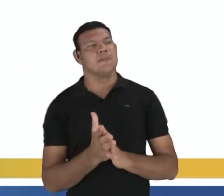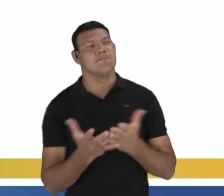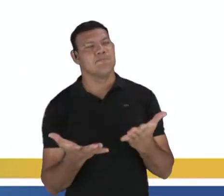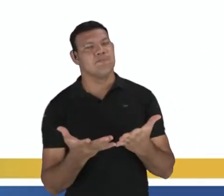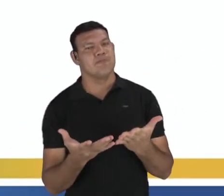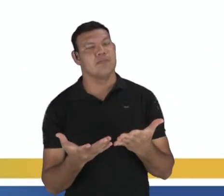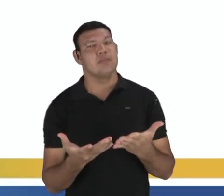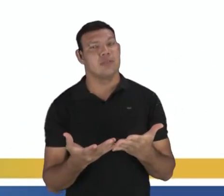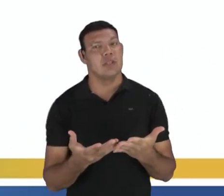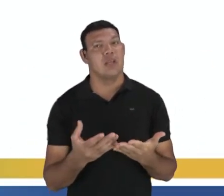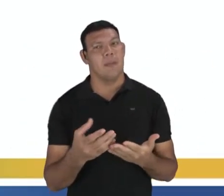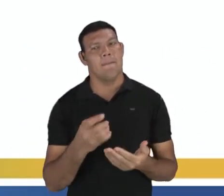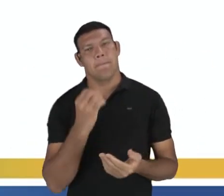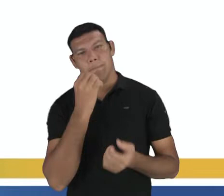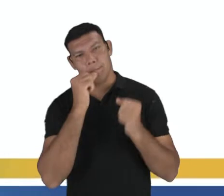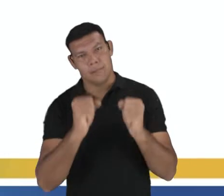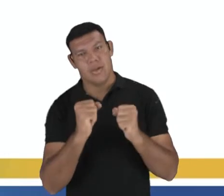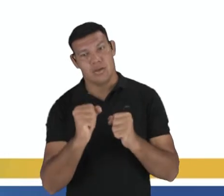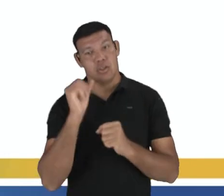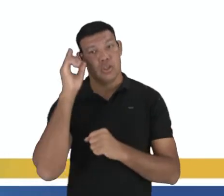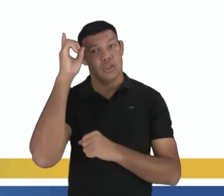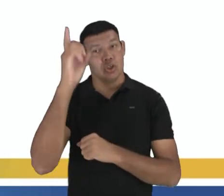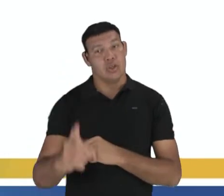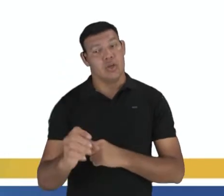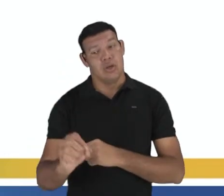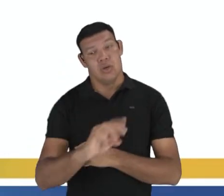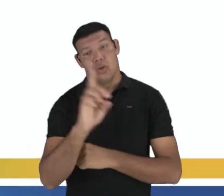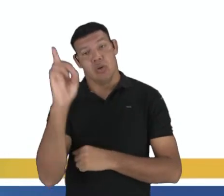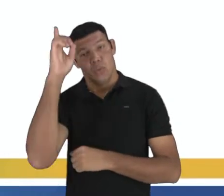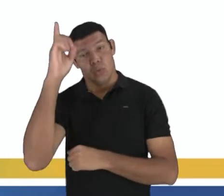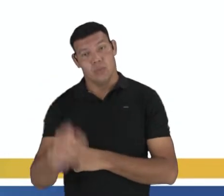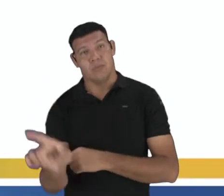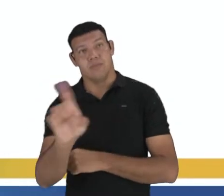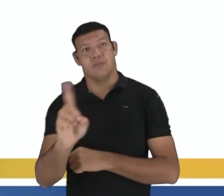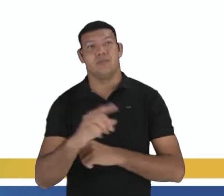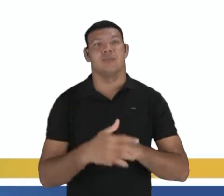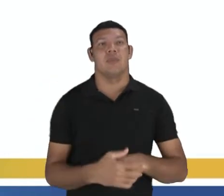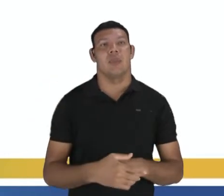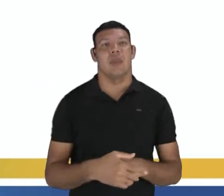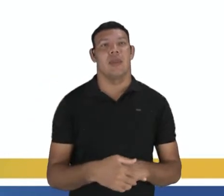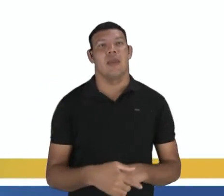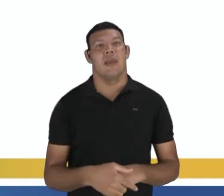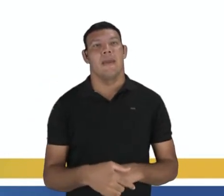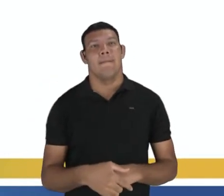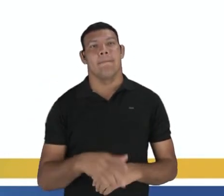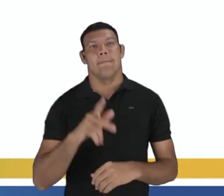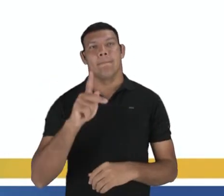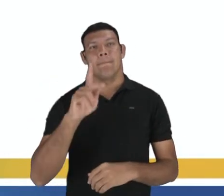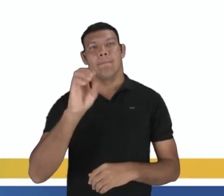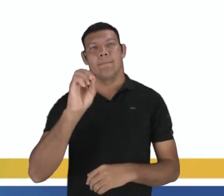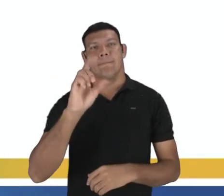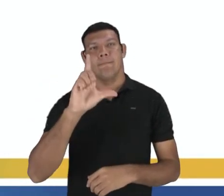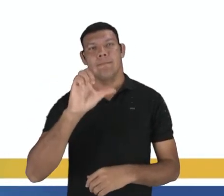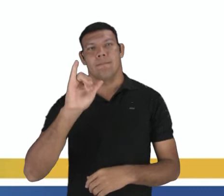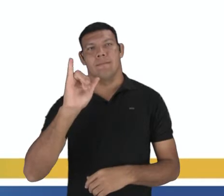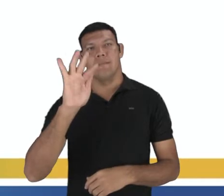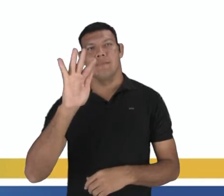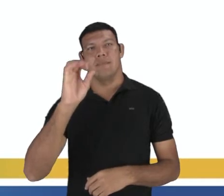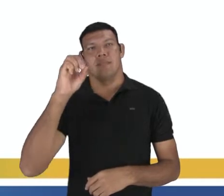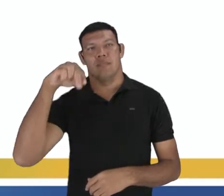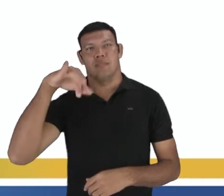isso. Então, pode acontecer direto ou indiretamente. Próximo. A polifonia se realiza através de